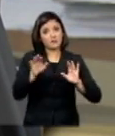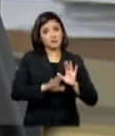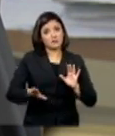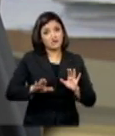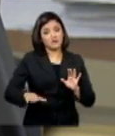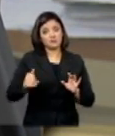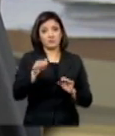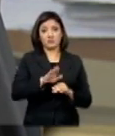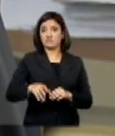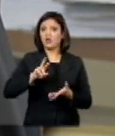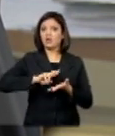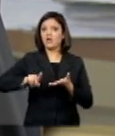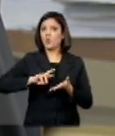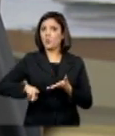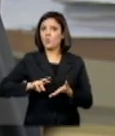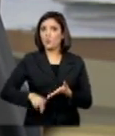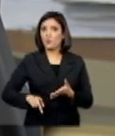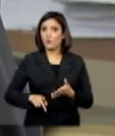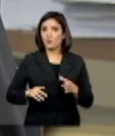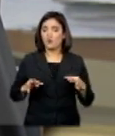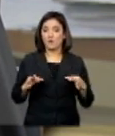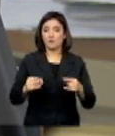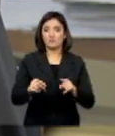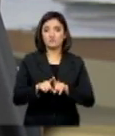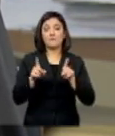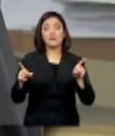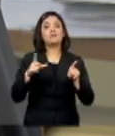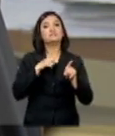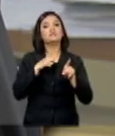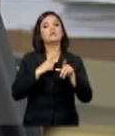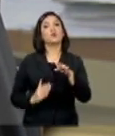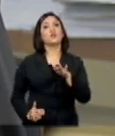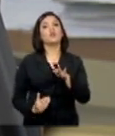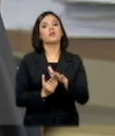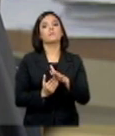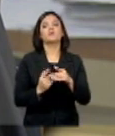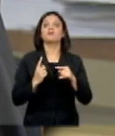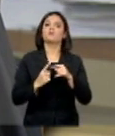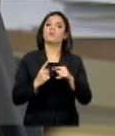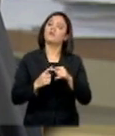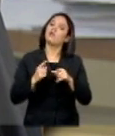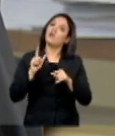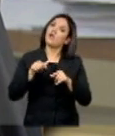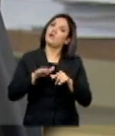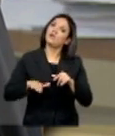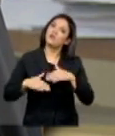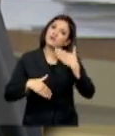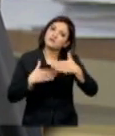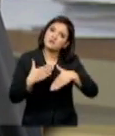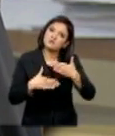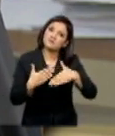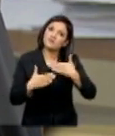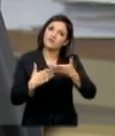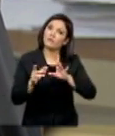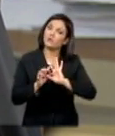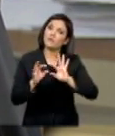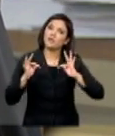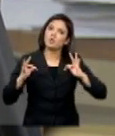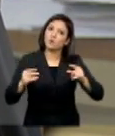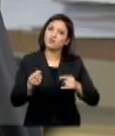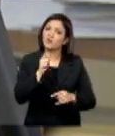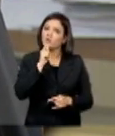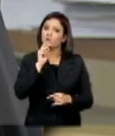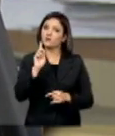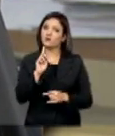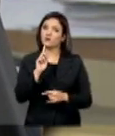estabelecidos e compatíveis com suas condições de pessoas em desenvolvimento conforme a parte final do artigo